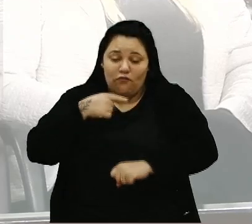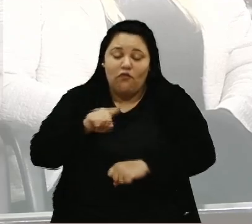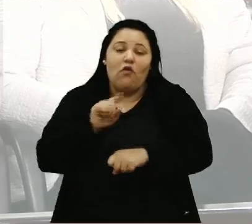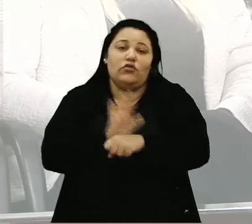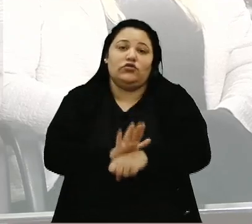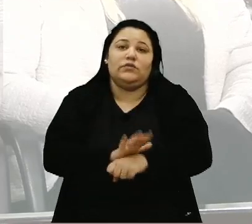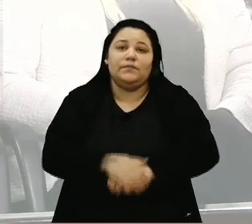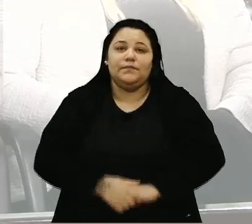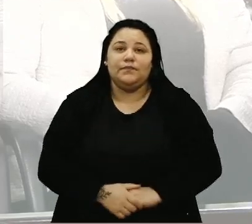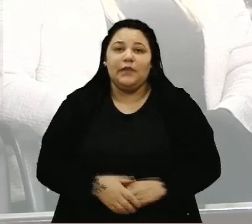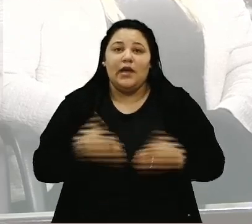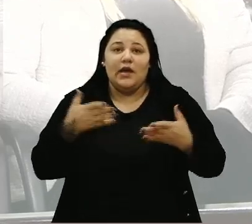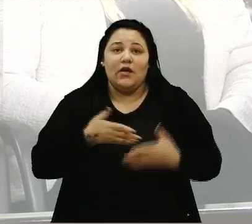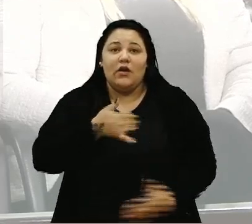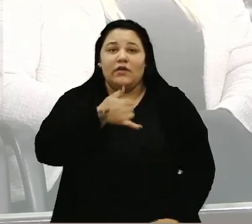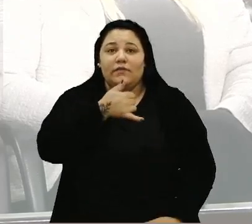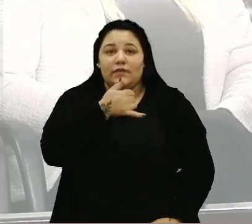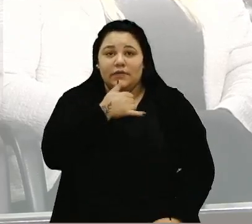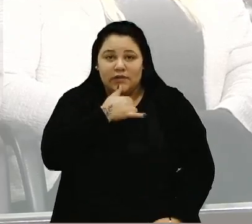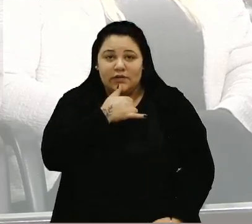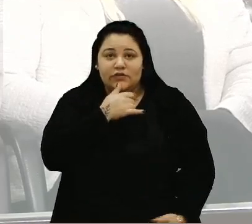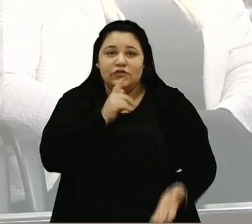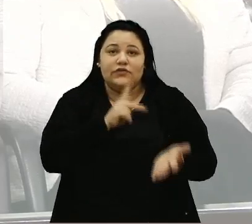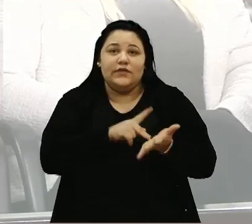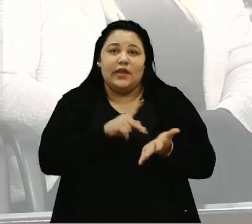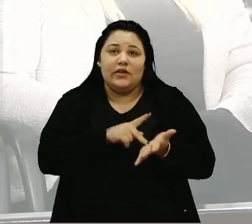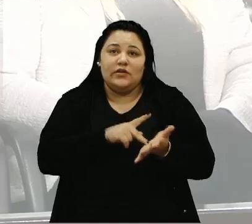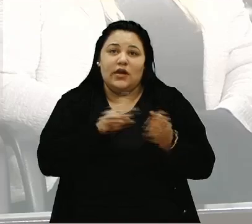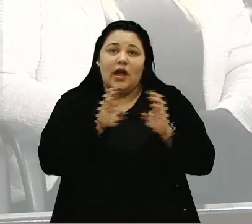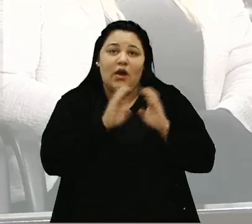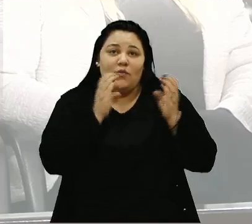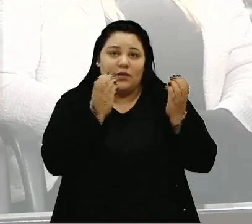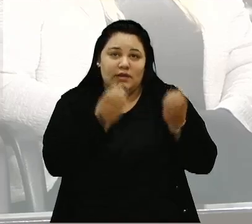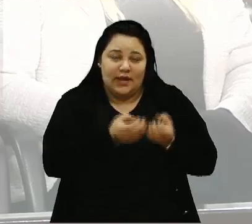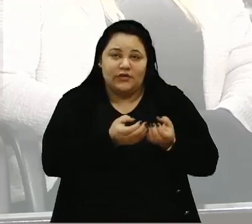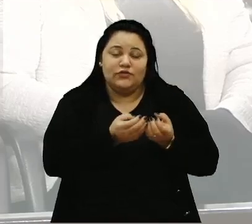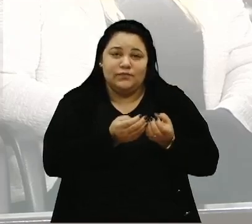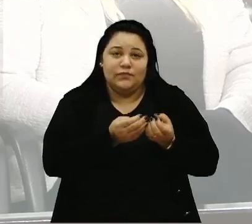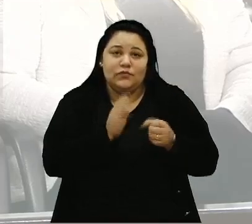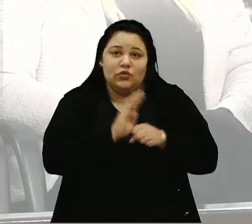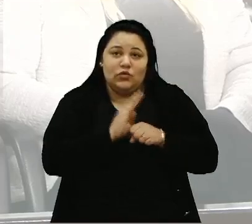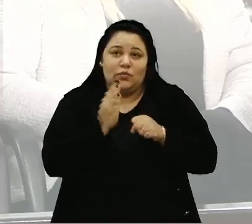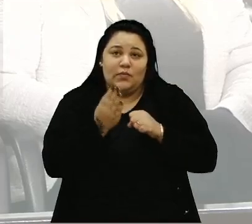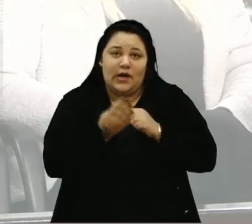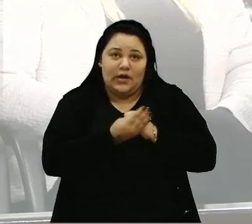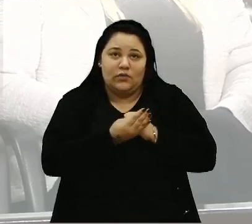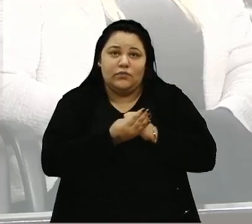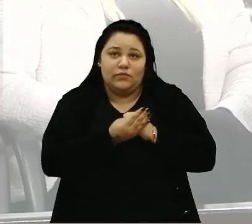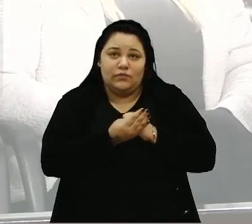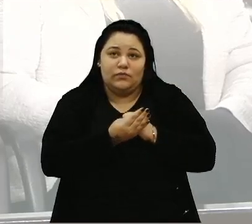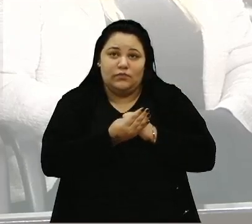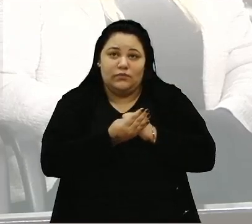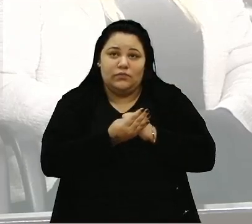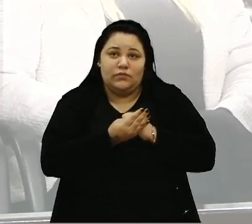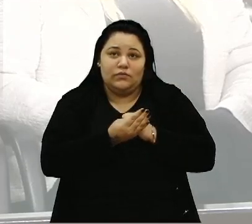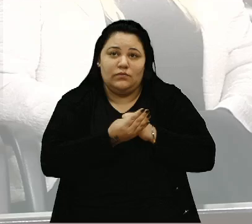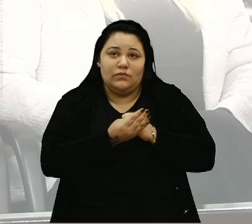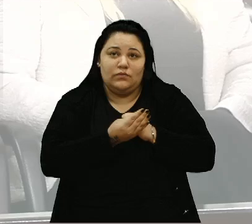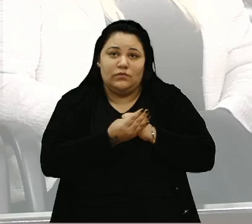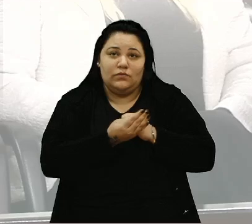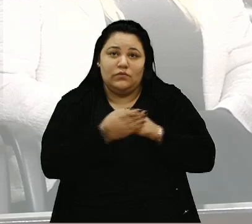Agora, eu lamento muito, mas lamento mesmo, a comunidade do bairro Planalto está sendo usado como